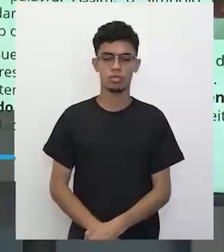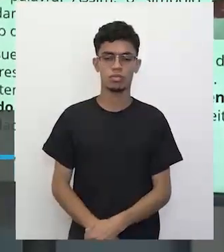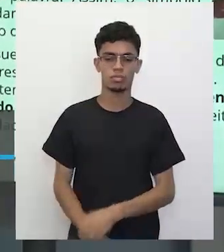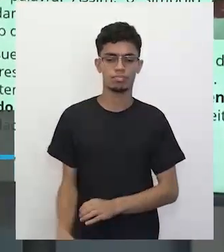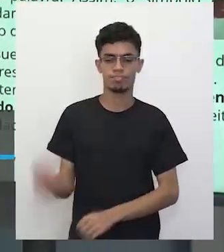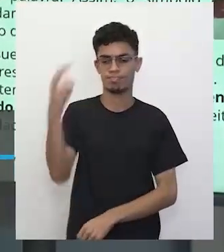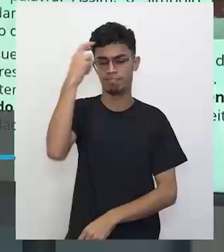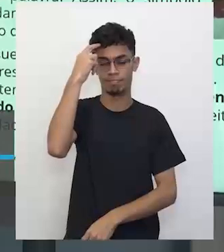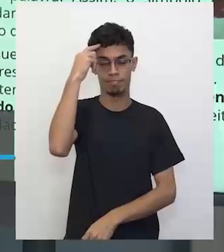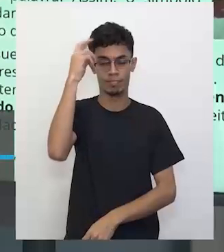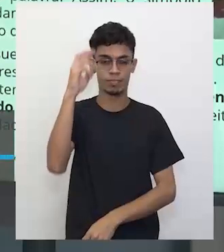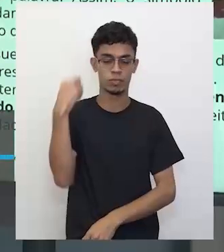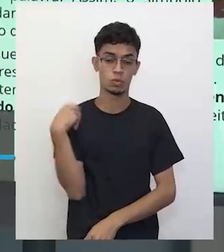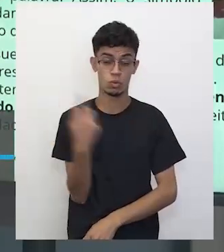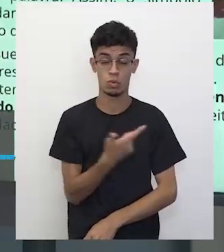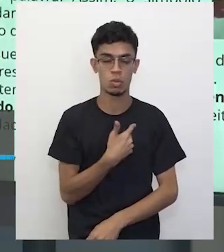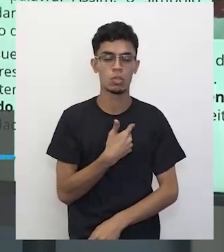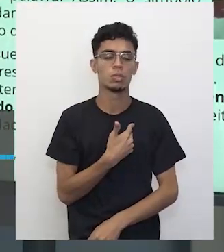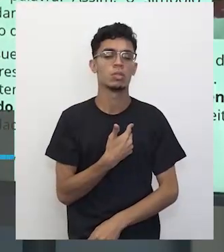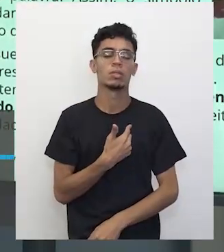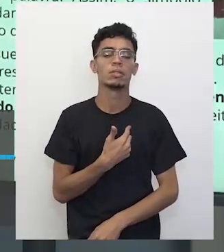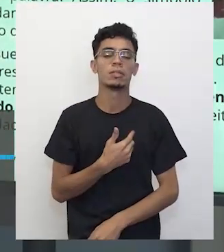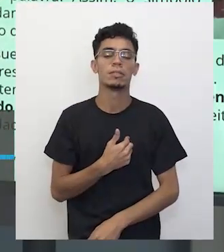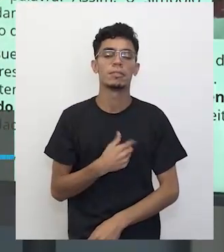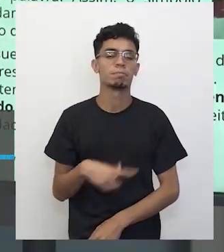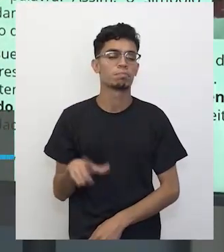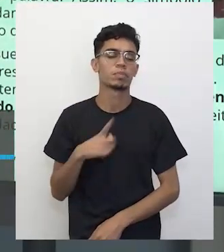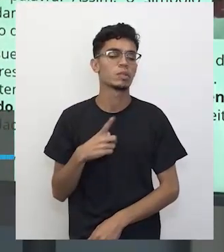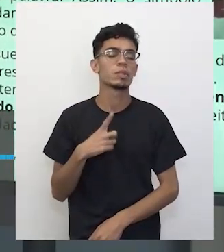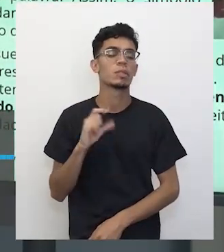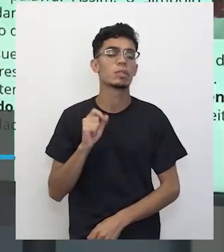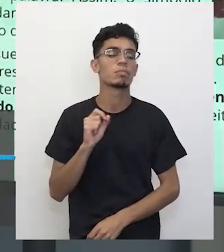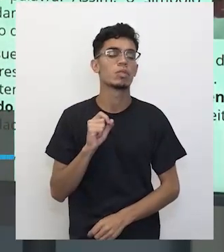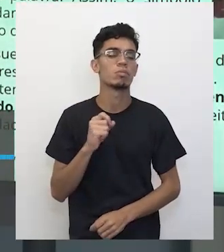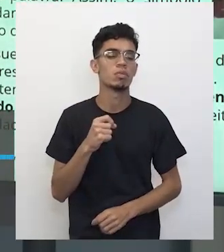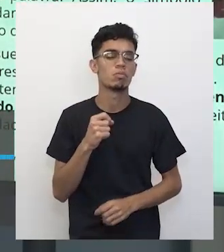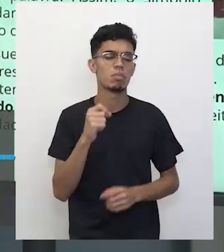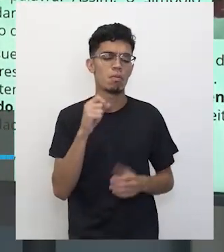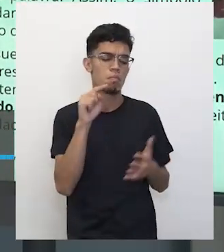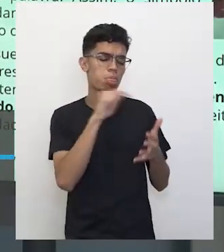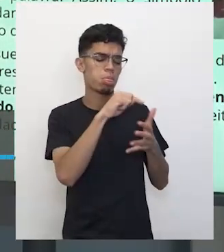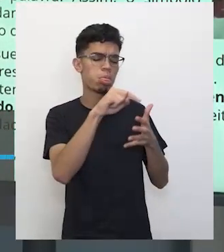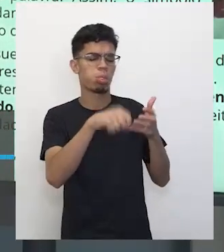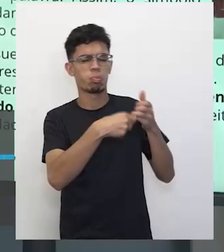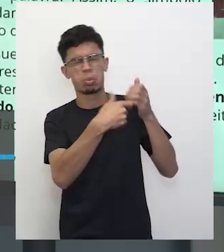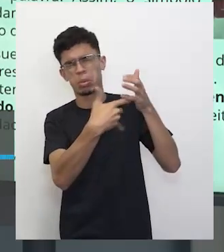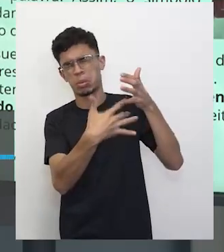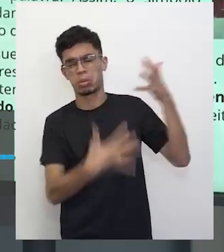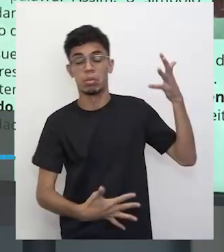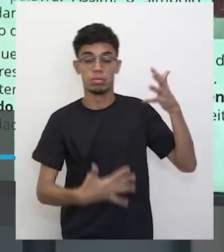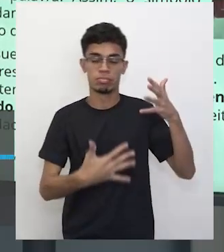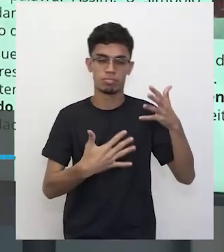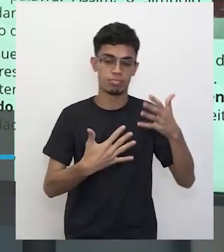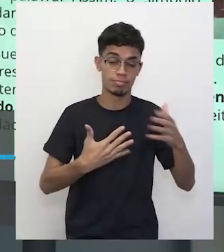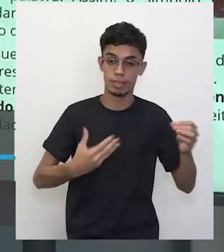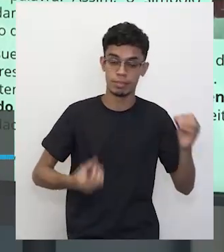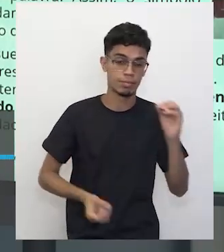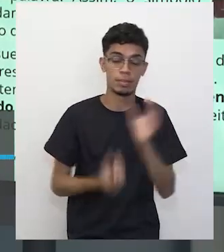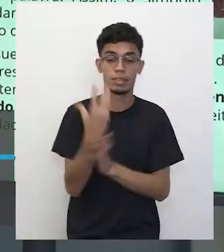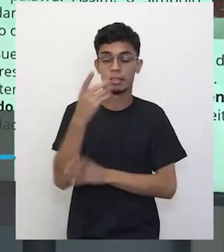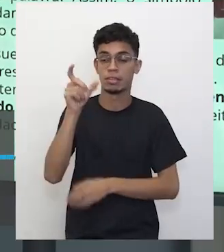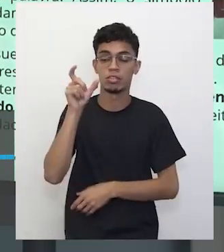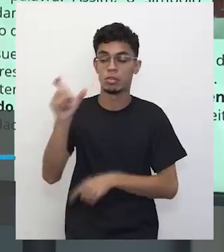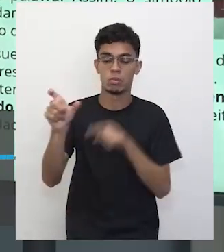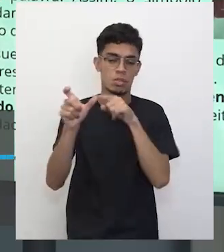cultura, nós somos mediadas por milhões de palavras inventadas para dar nome às coisas, e esses